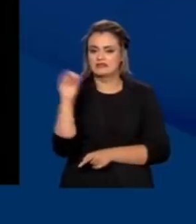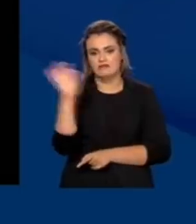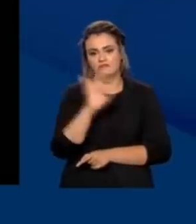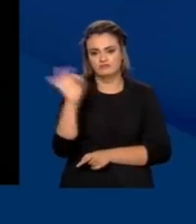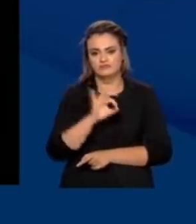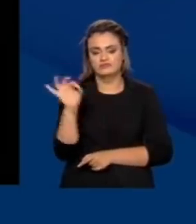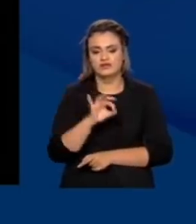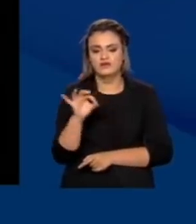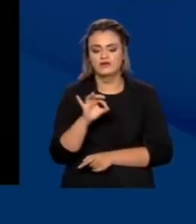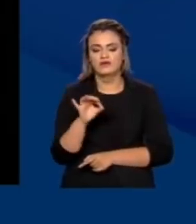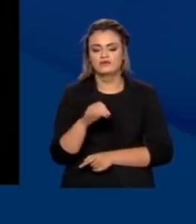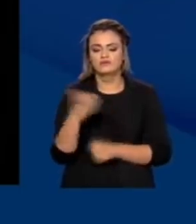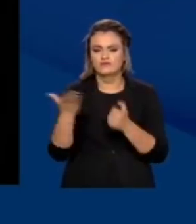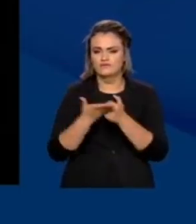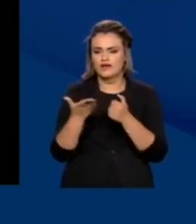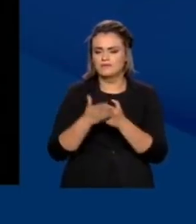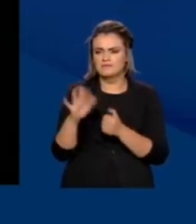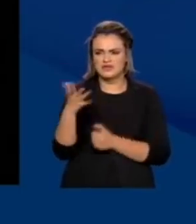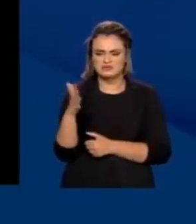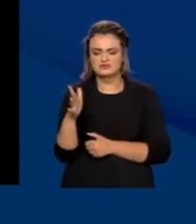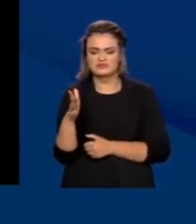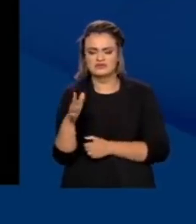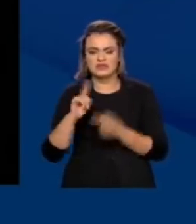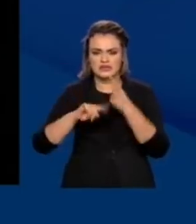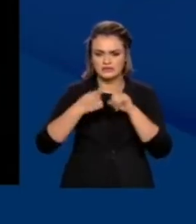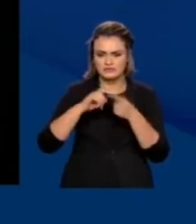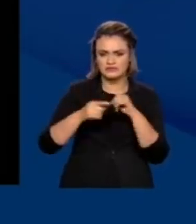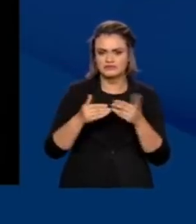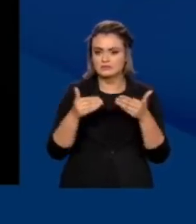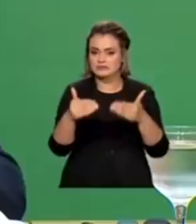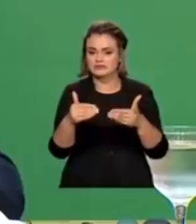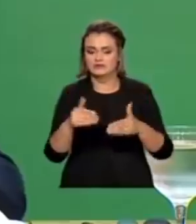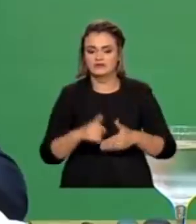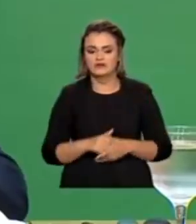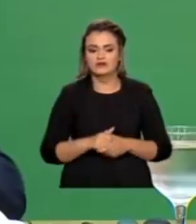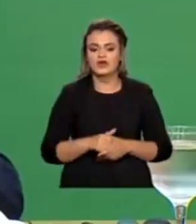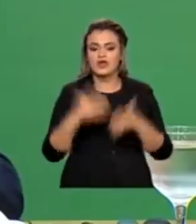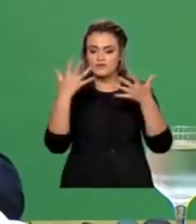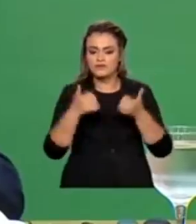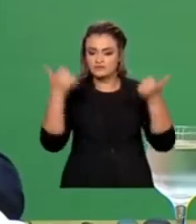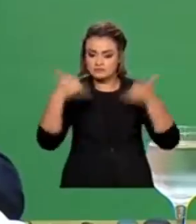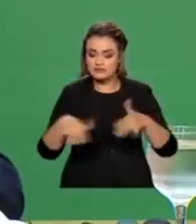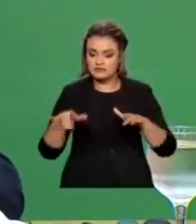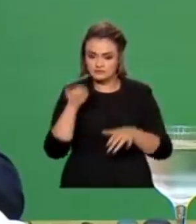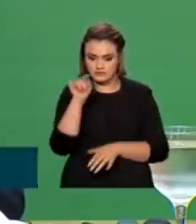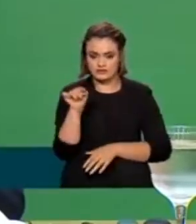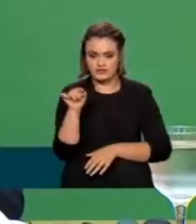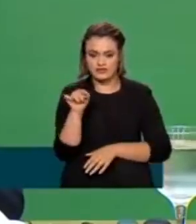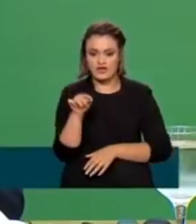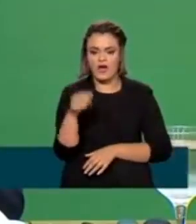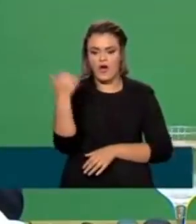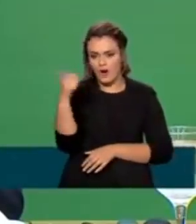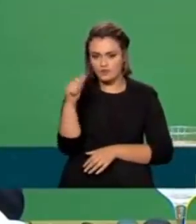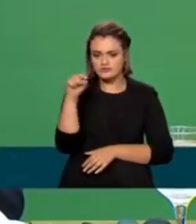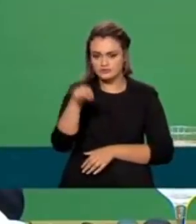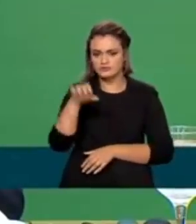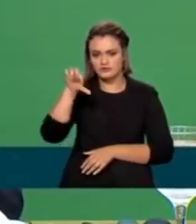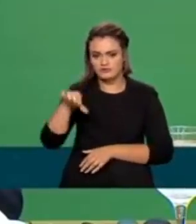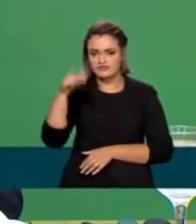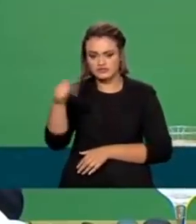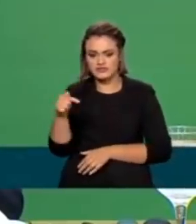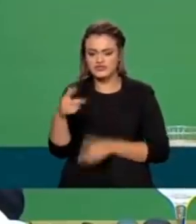30% dentre o preço médio das vacinas em negociação pelo Ministério. Como nós podemos observar,